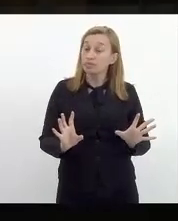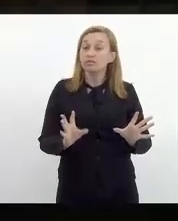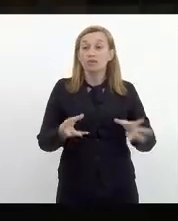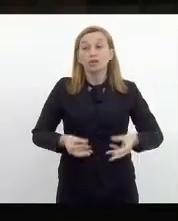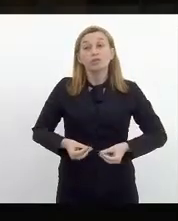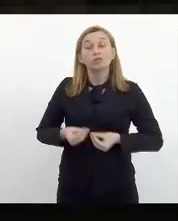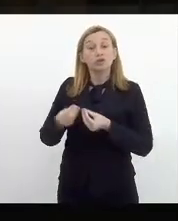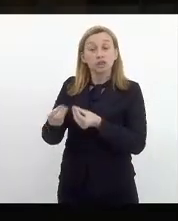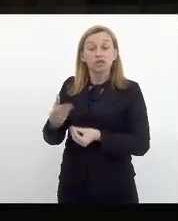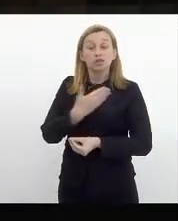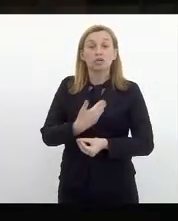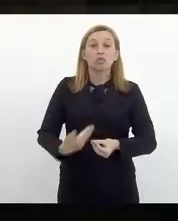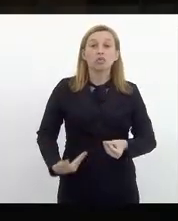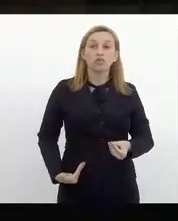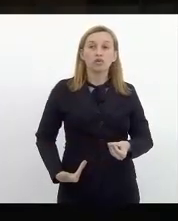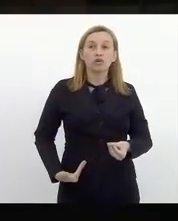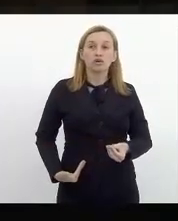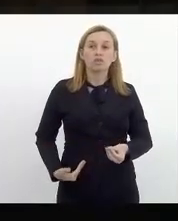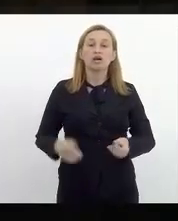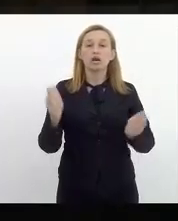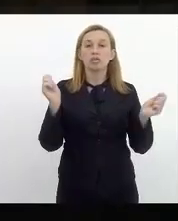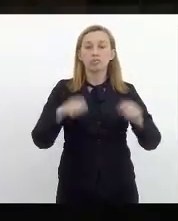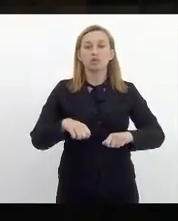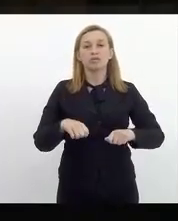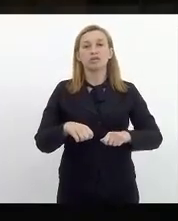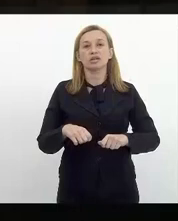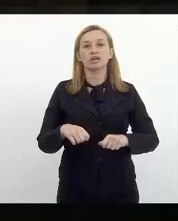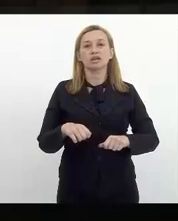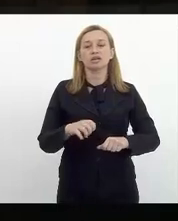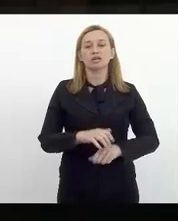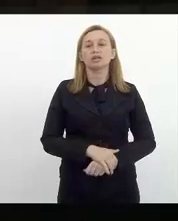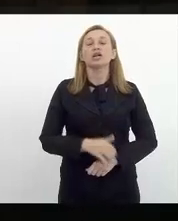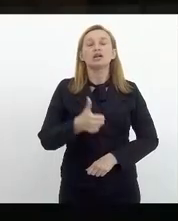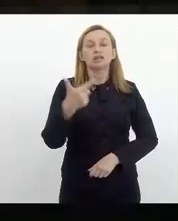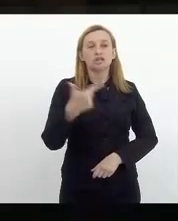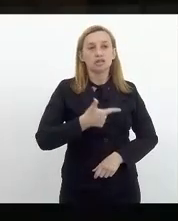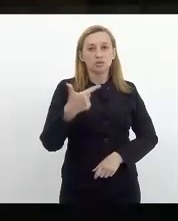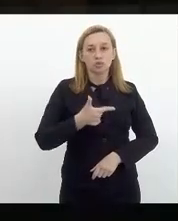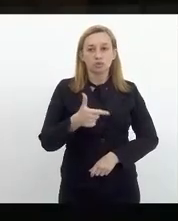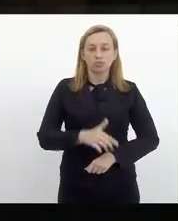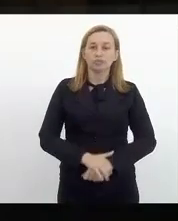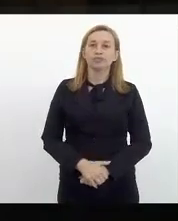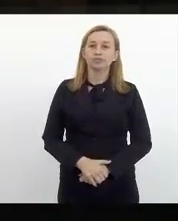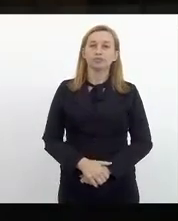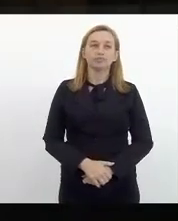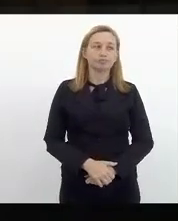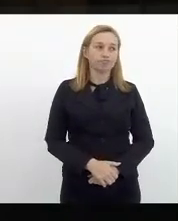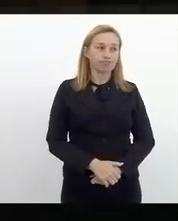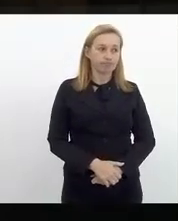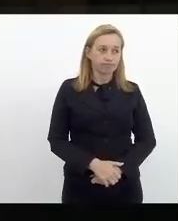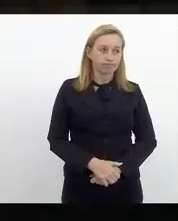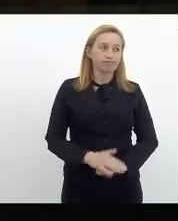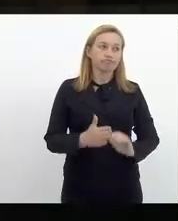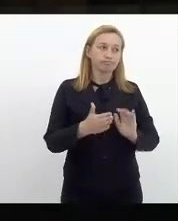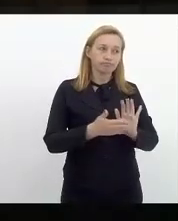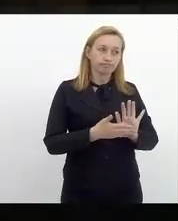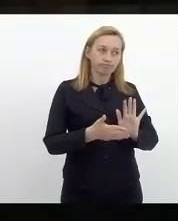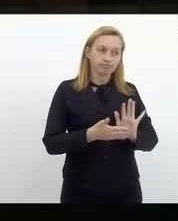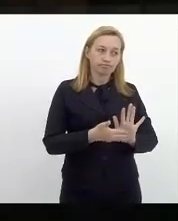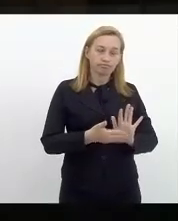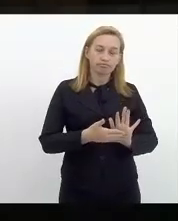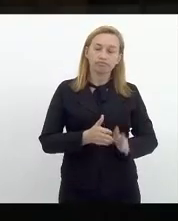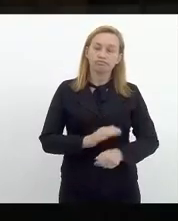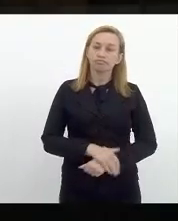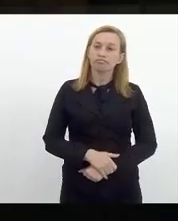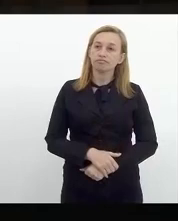entregando ao governo essa possibilidade segundo é a a proposta